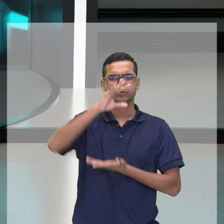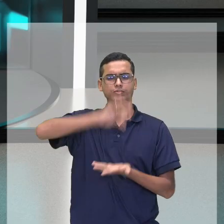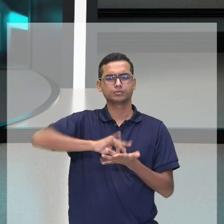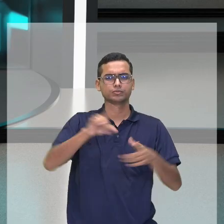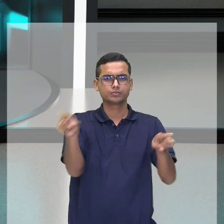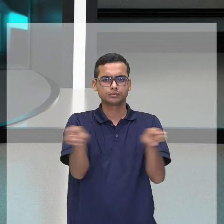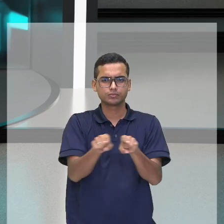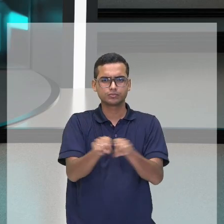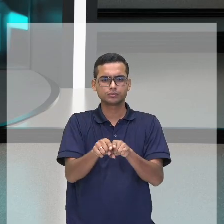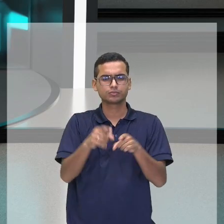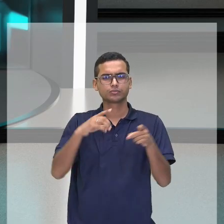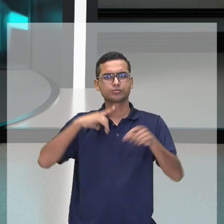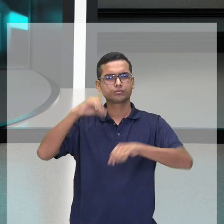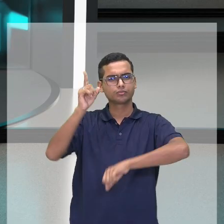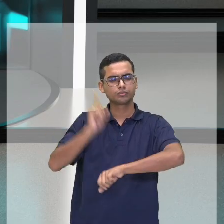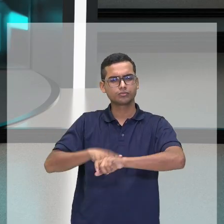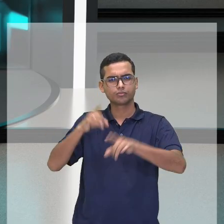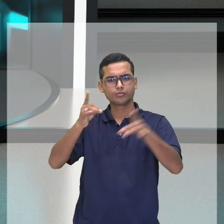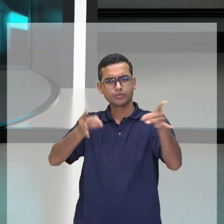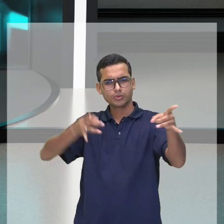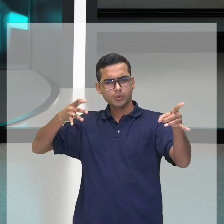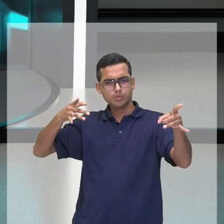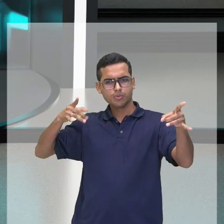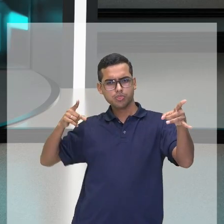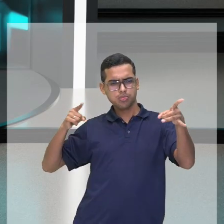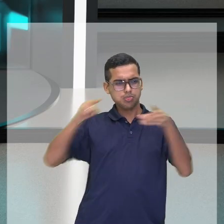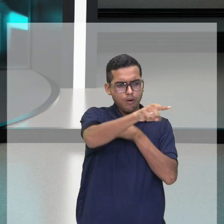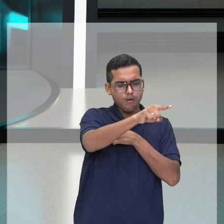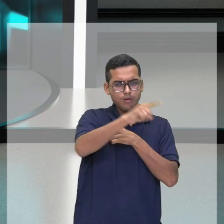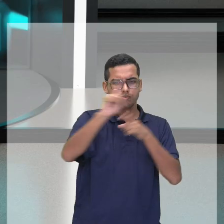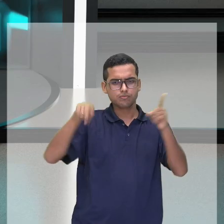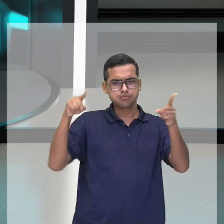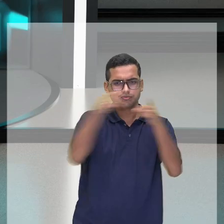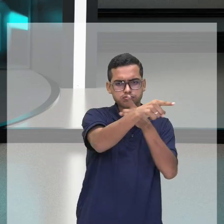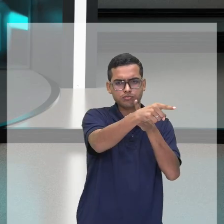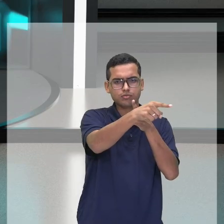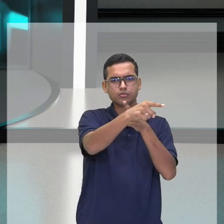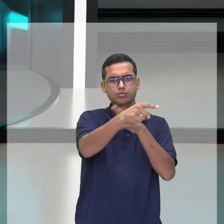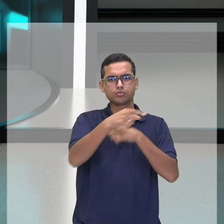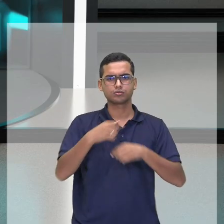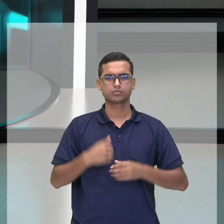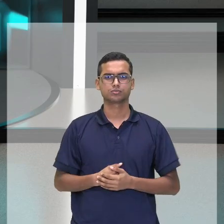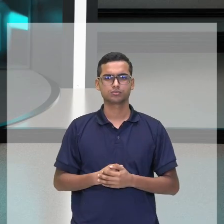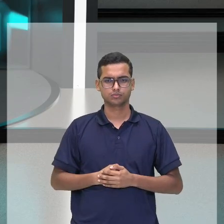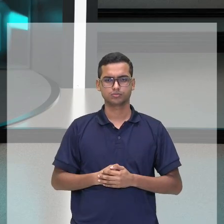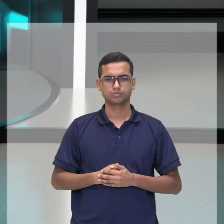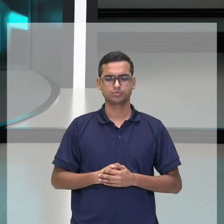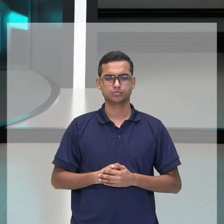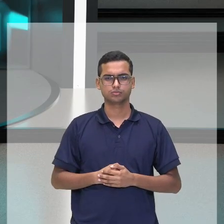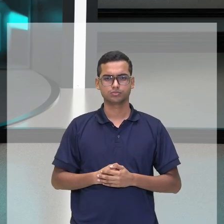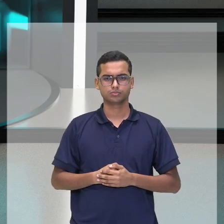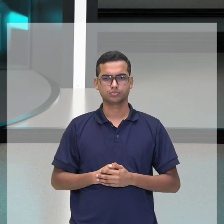quando solta a flecha, aí tem aquela trepidação, né, do